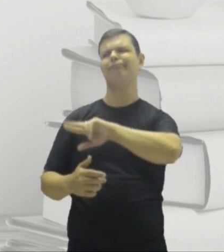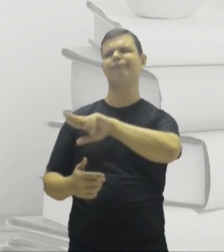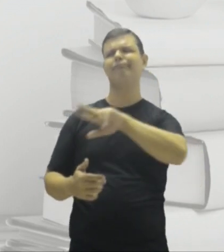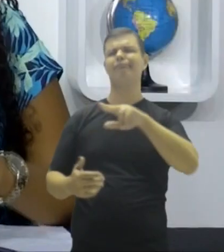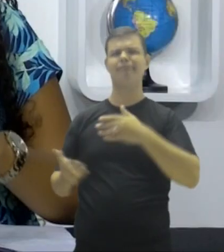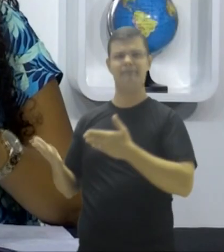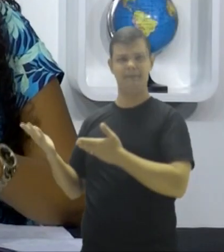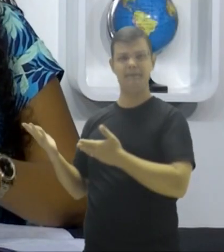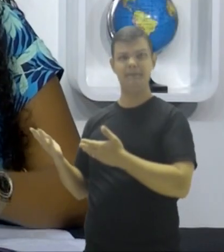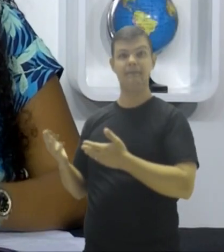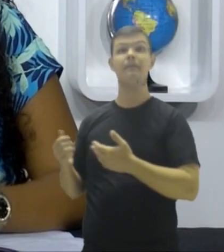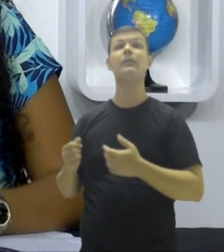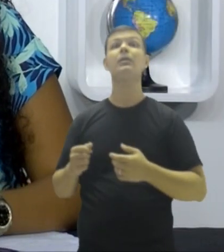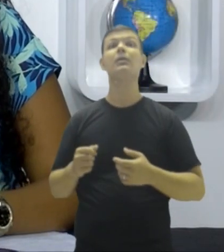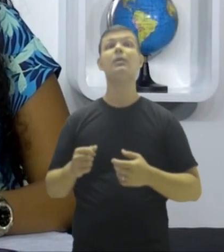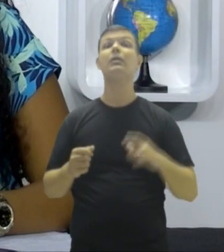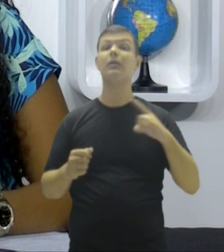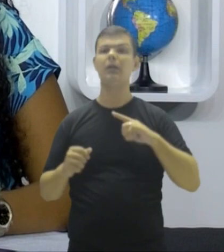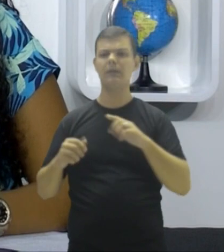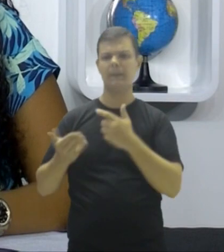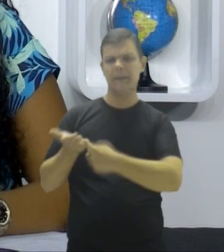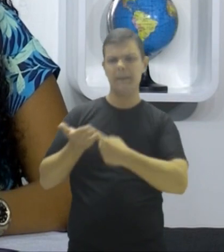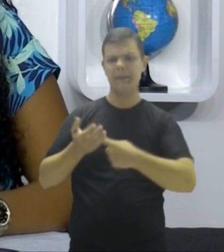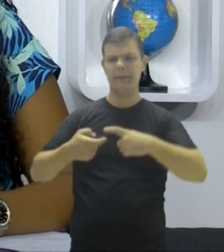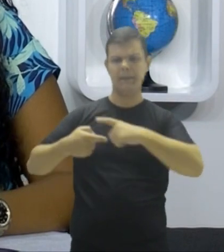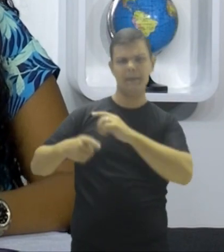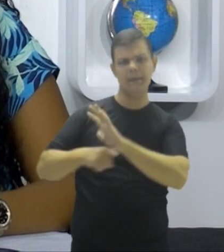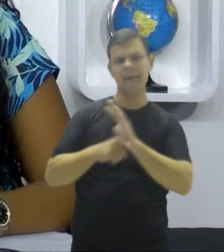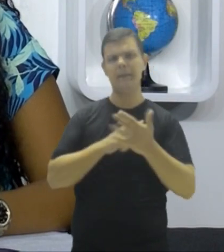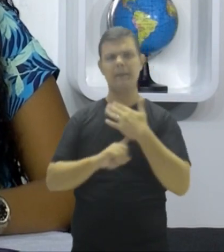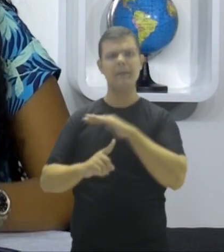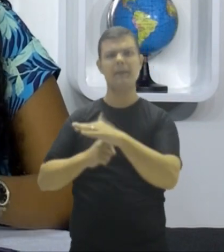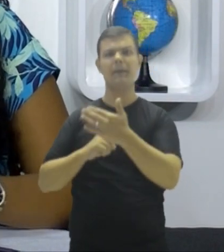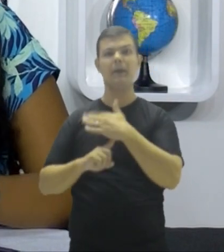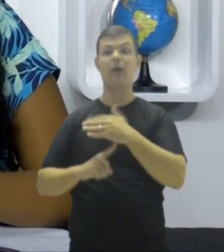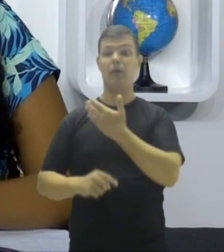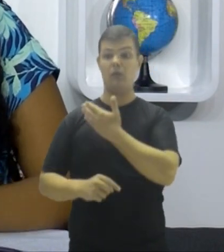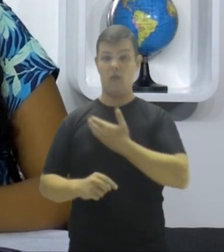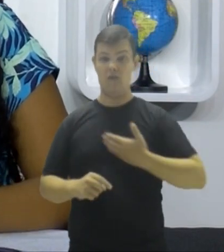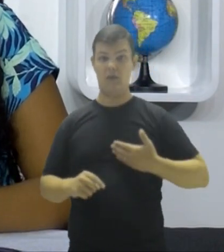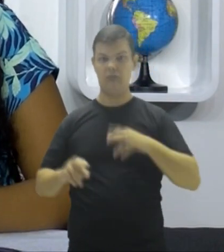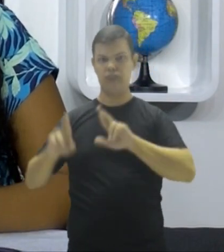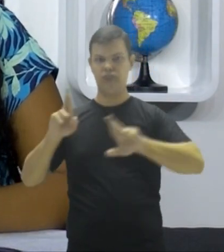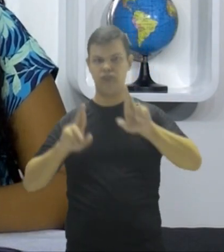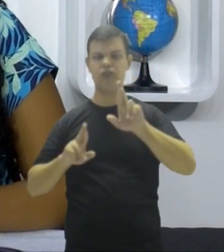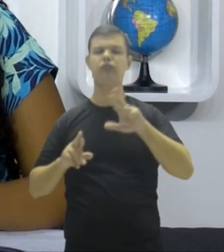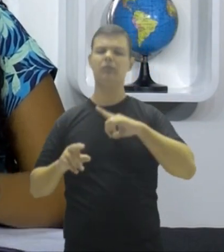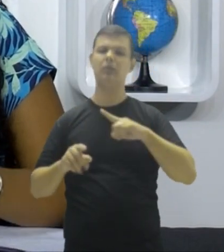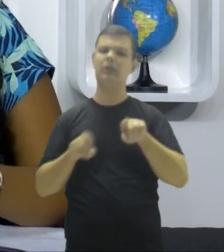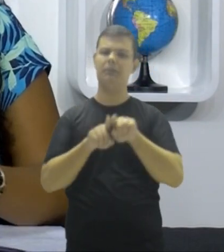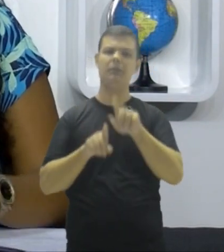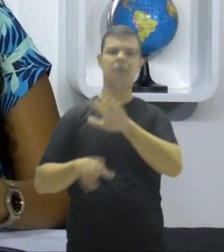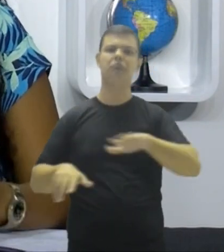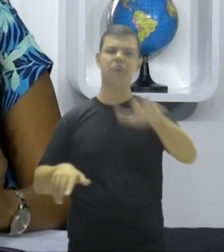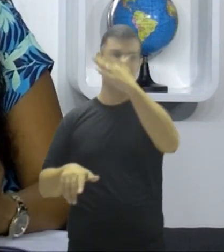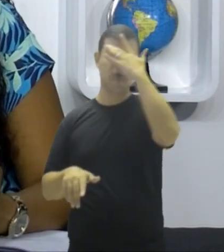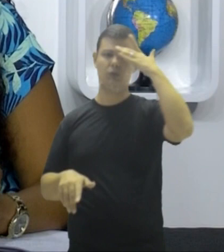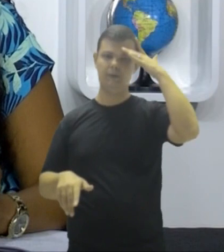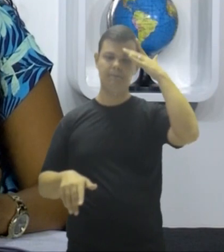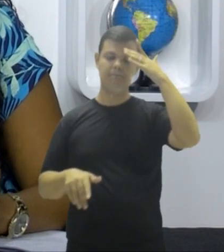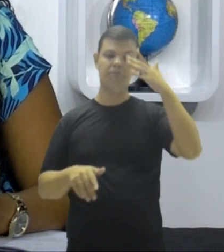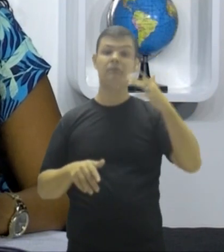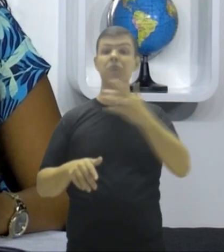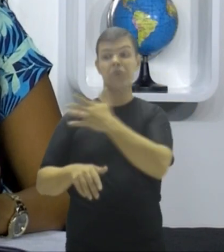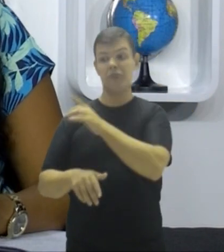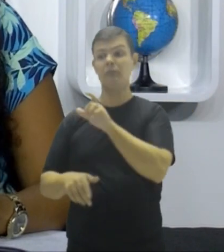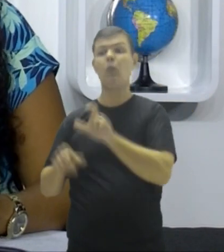pessoal. Esses órgãos trabalham em parceria com os órgãos governamentais e com a sociedade civil. Ele é formado por, muitas